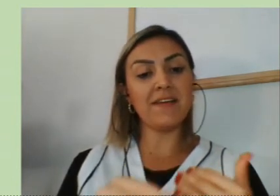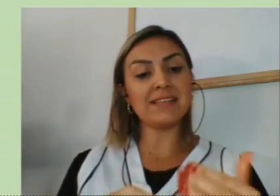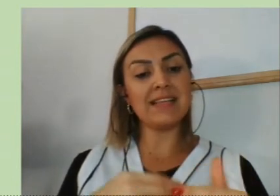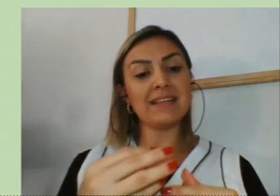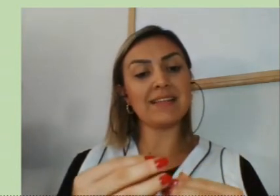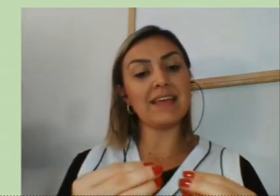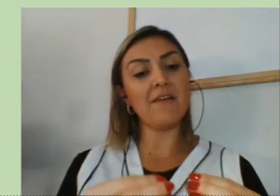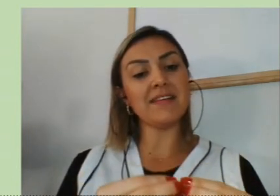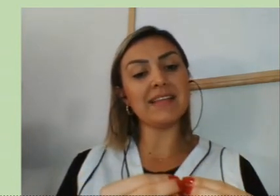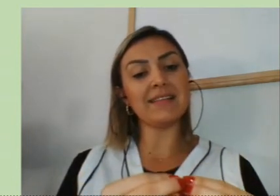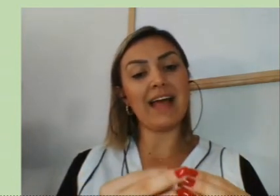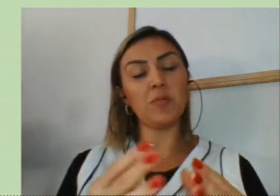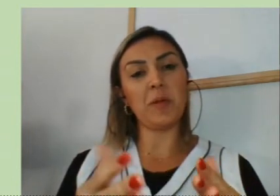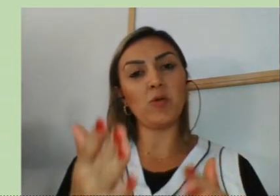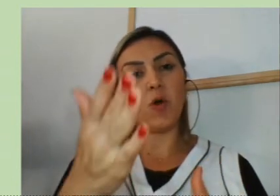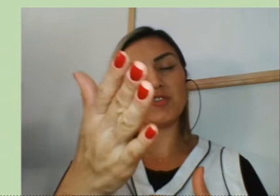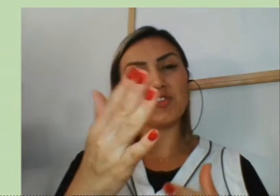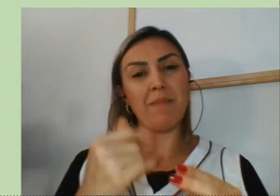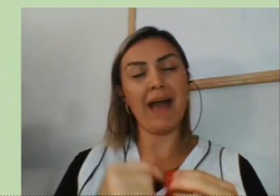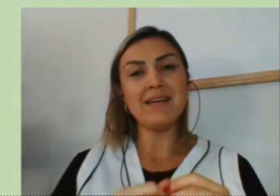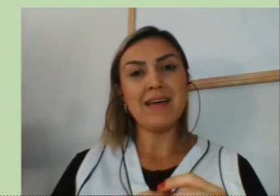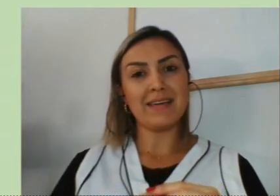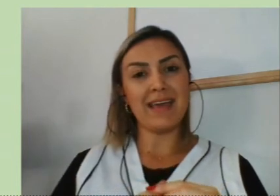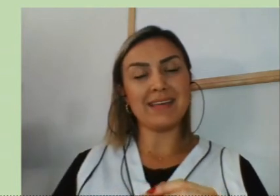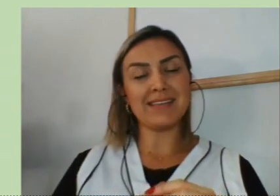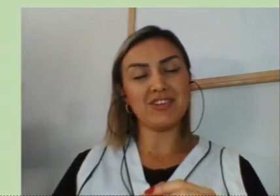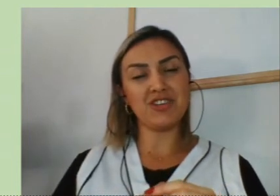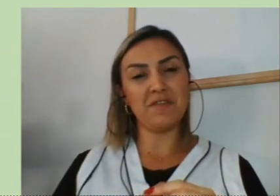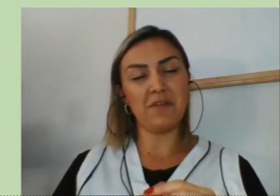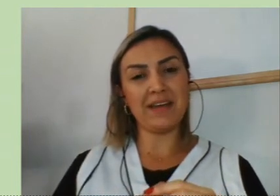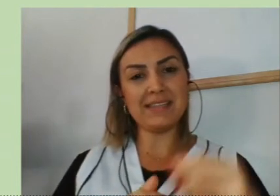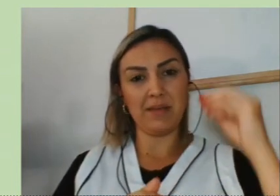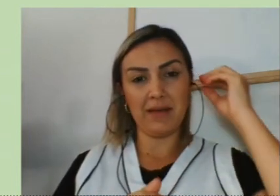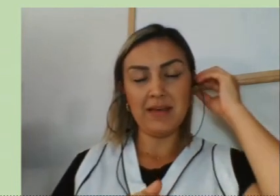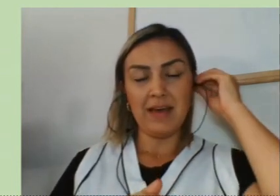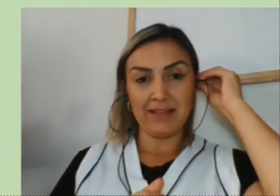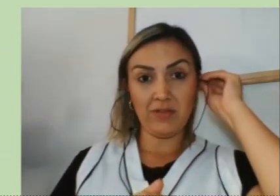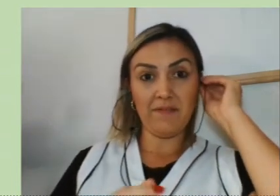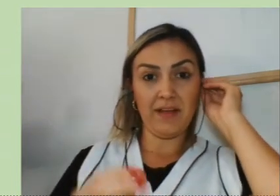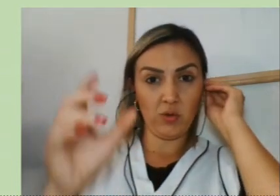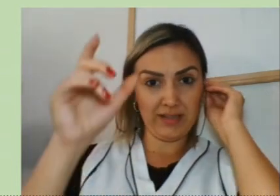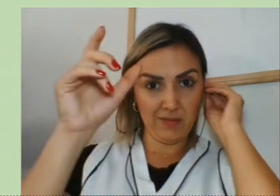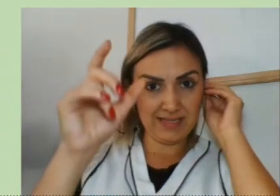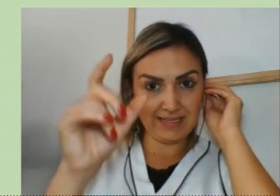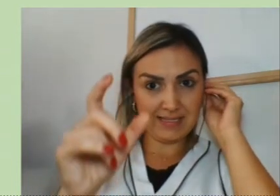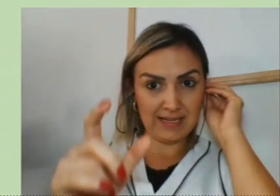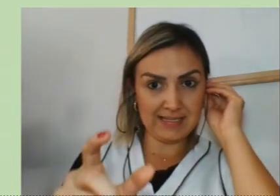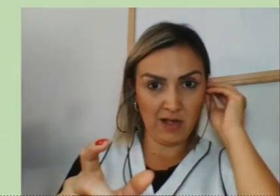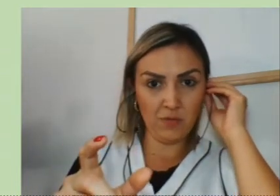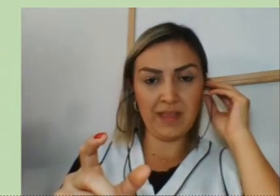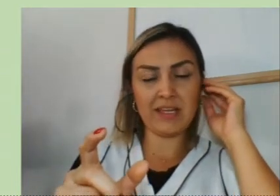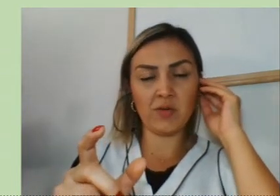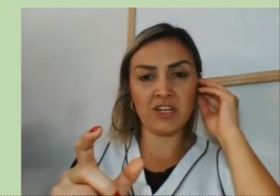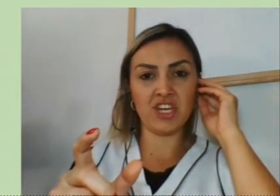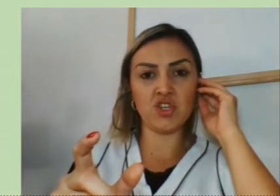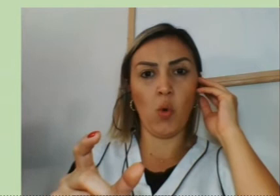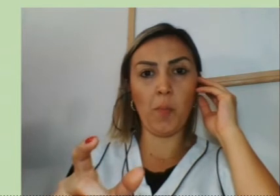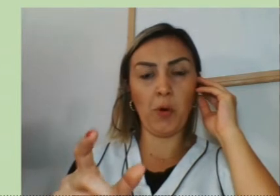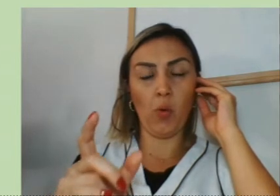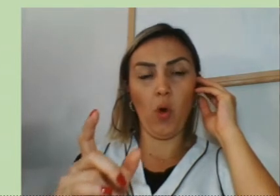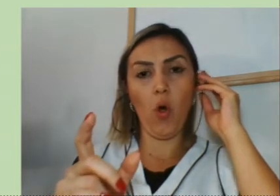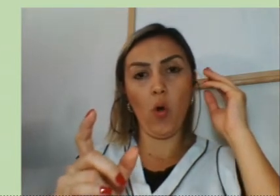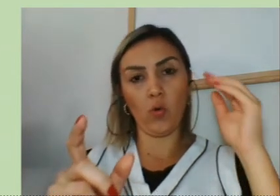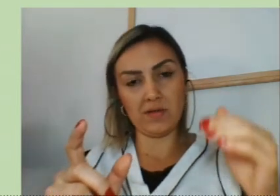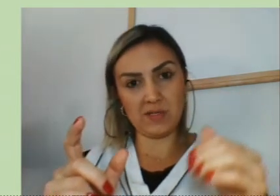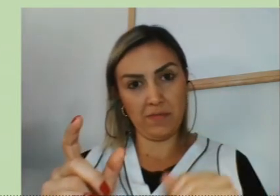que facilita, e é facilitado pelo código de barra, que é esse que a gente viu aí em cima. Então, na fatura temos a descrição daquilo que a gente